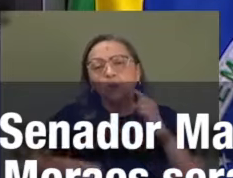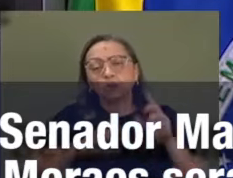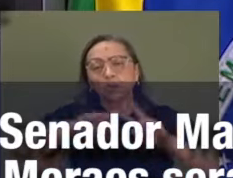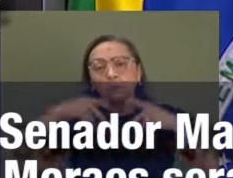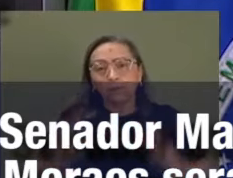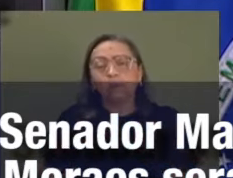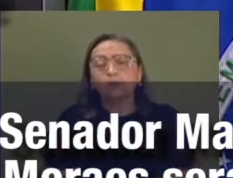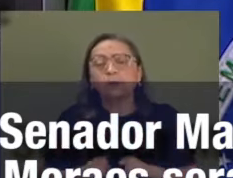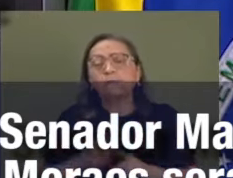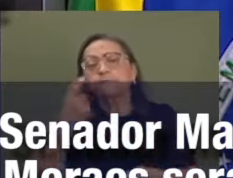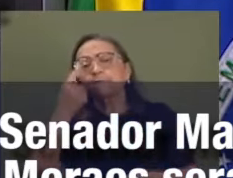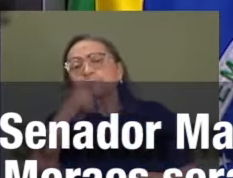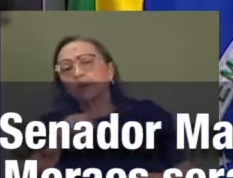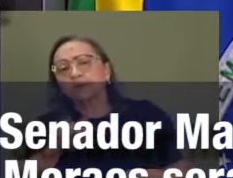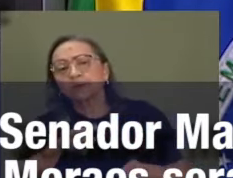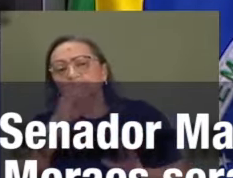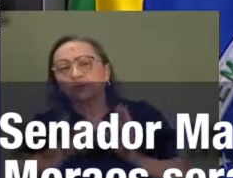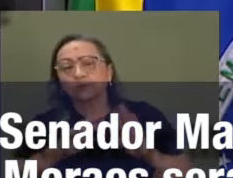Está aqui a própria